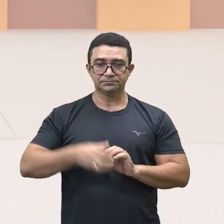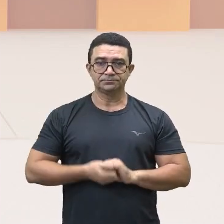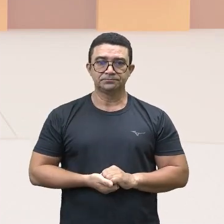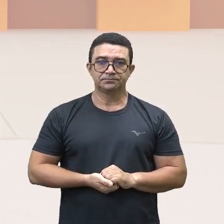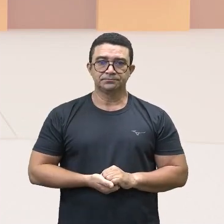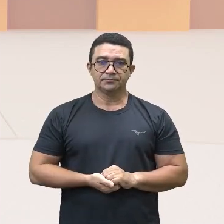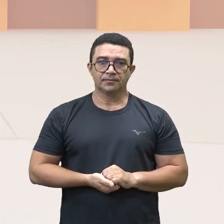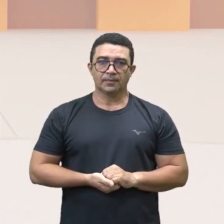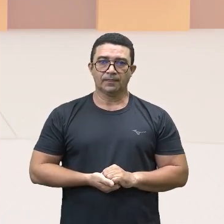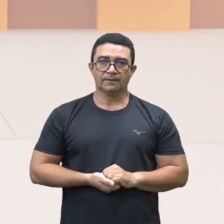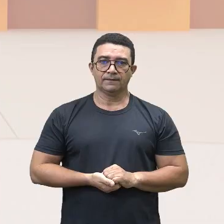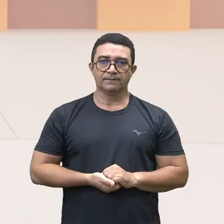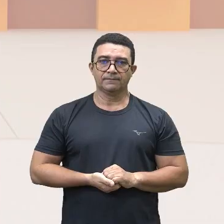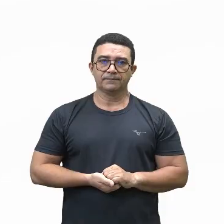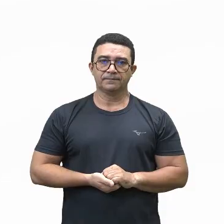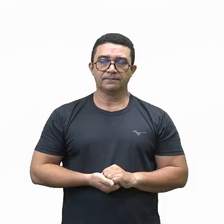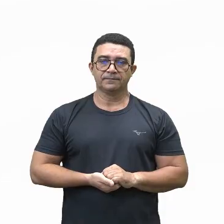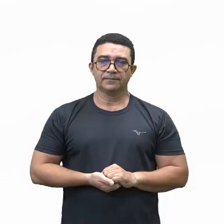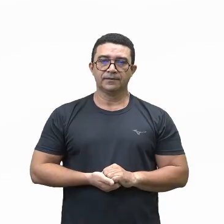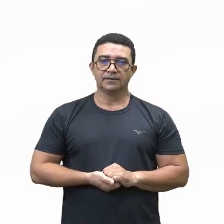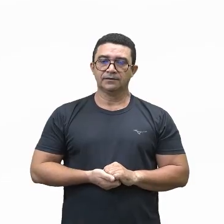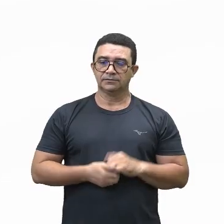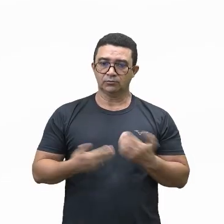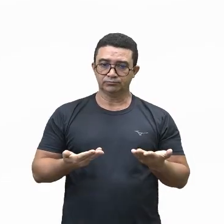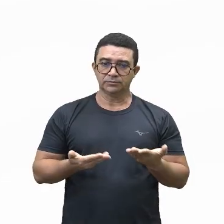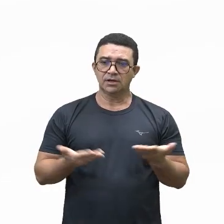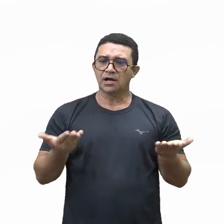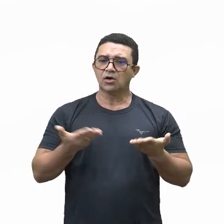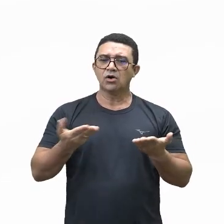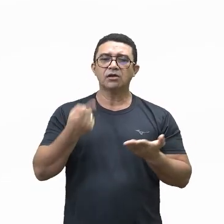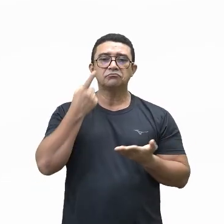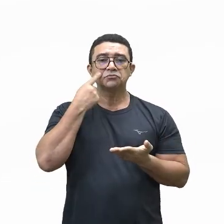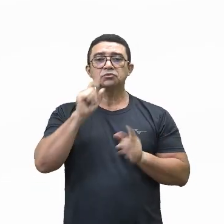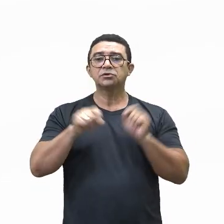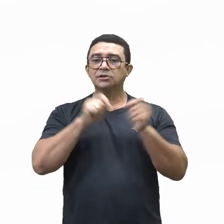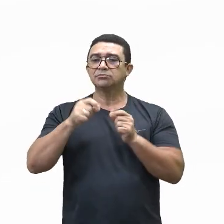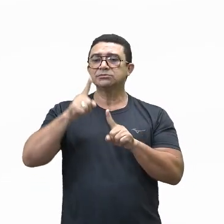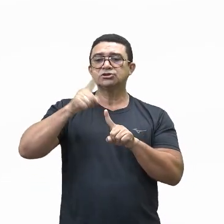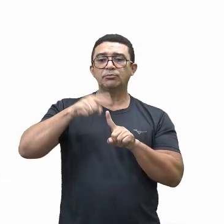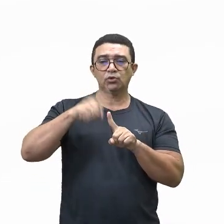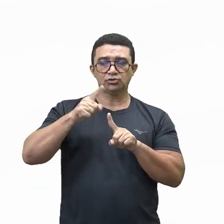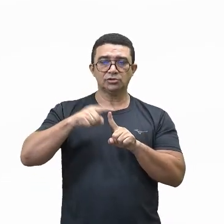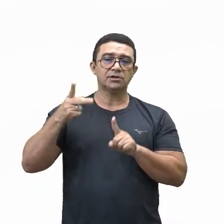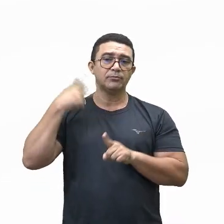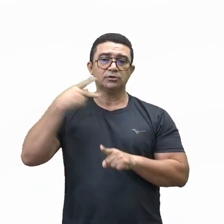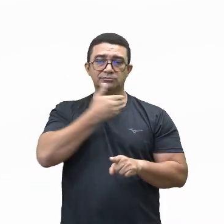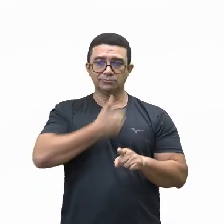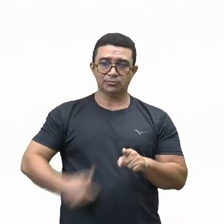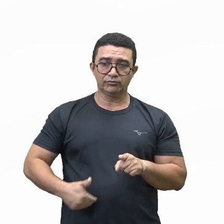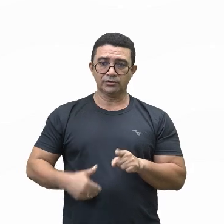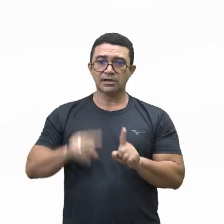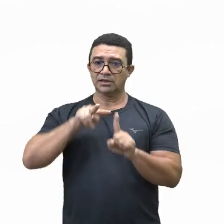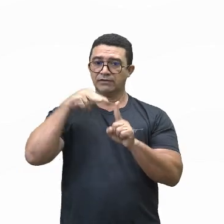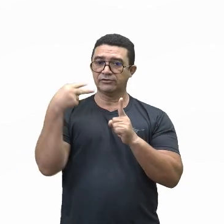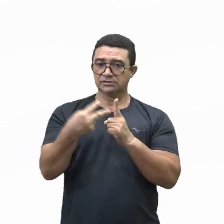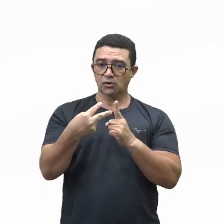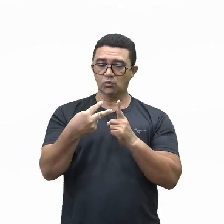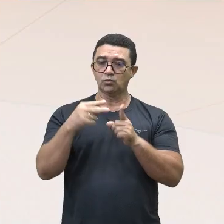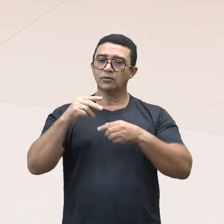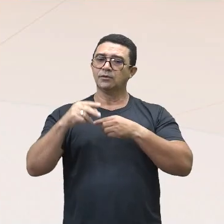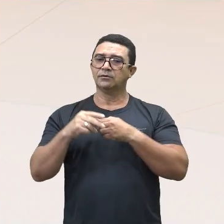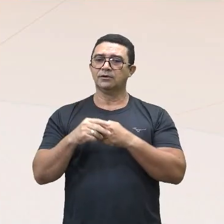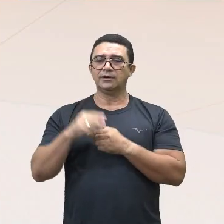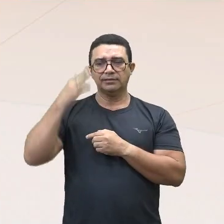certo? E aí nós vamos ver agora a tipologia das políticas públicas na visão de Theodore